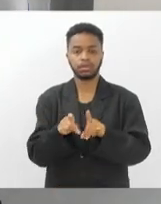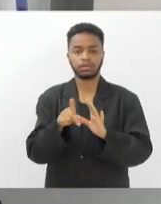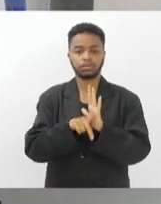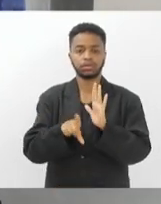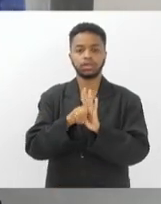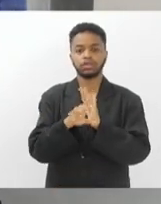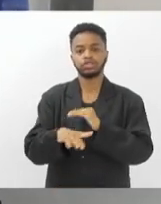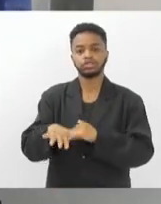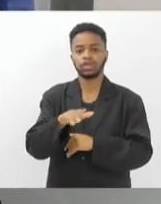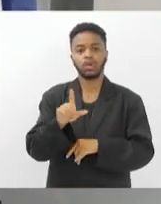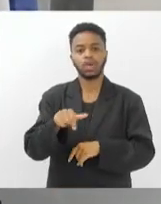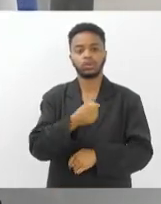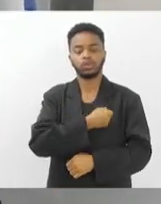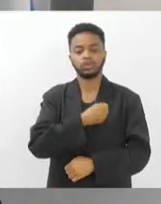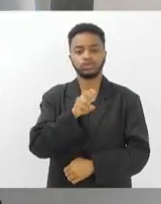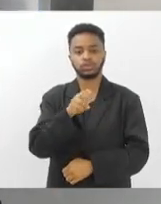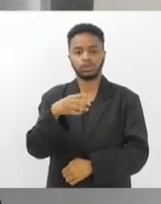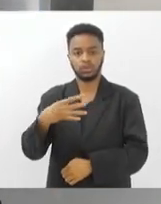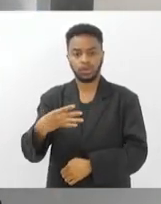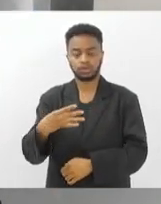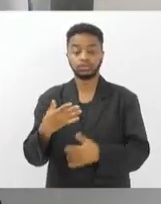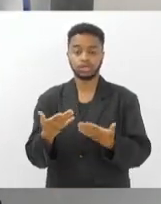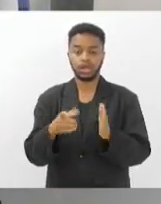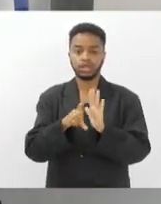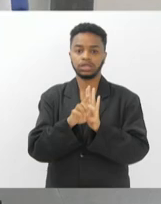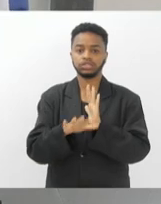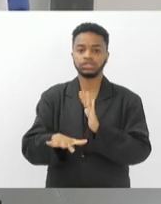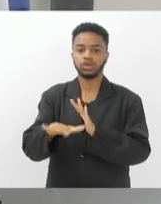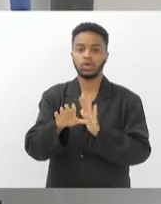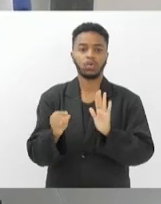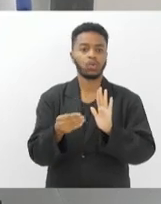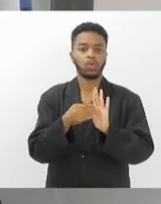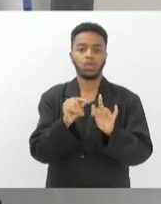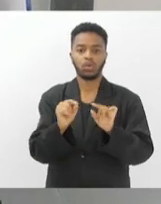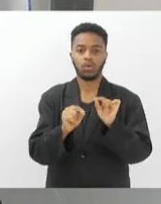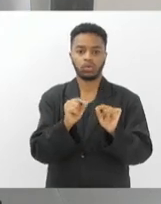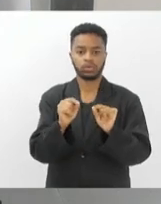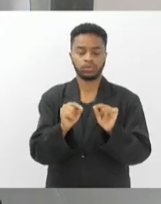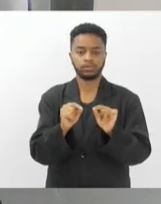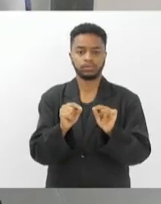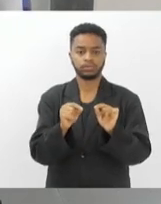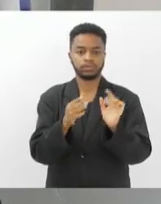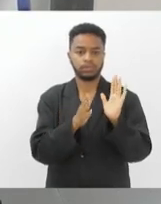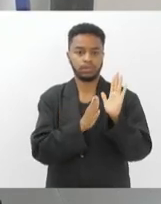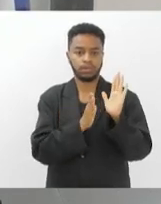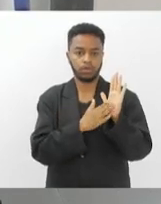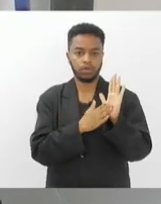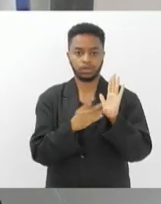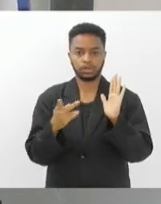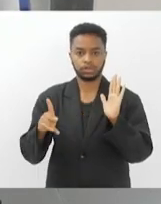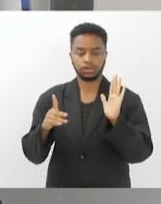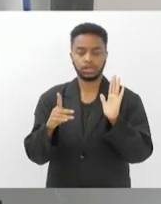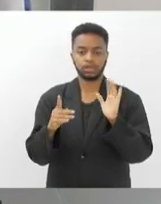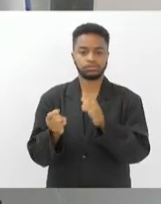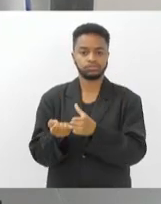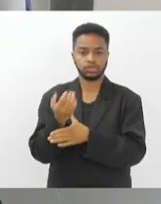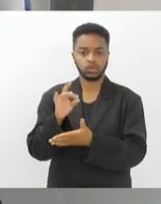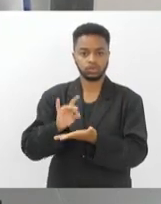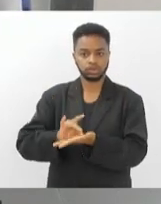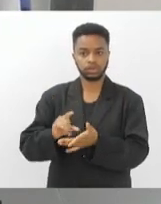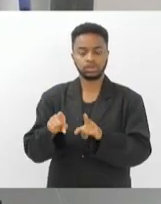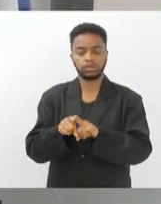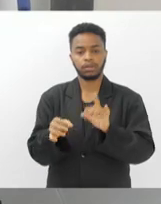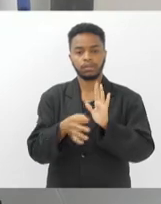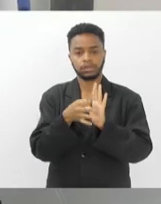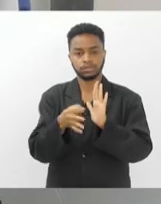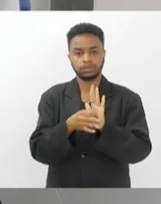é o 54 de 23. É a lei geral que prevê nos seus itens o que propõe o autor original e esse parecer foi aprovado